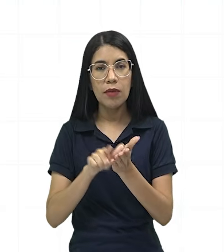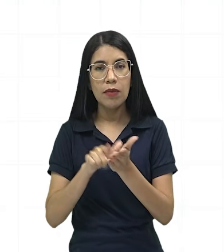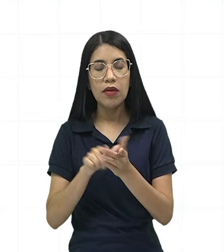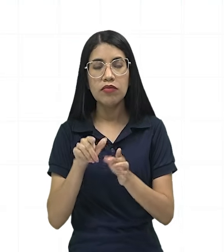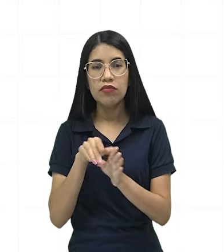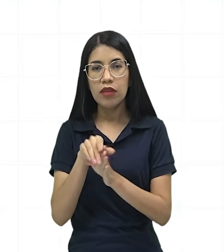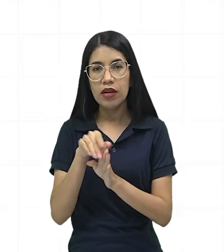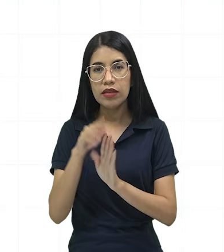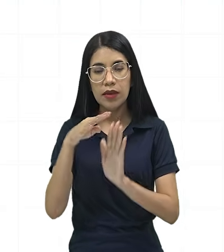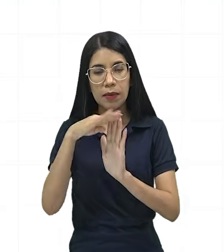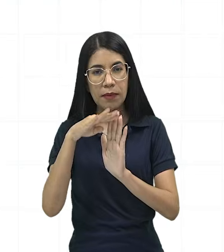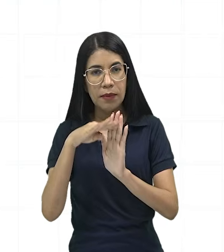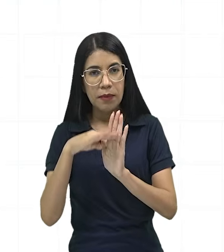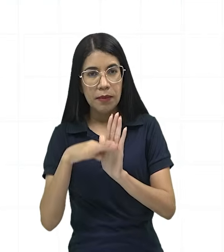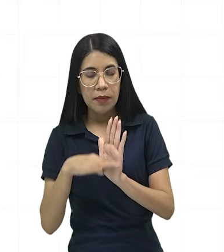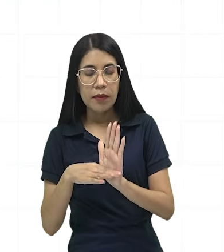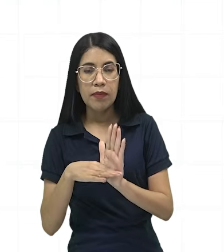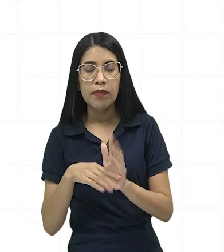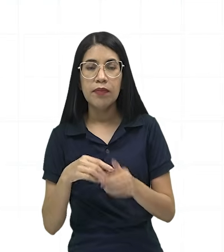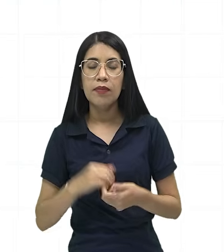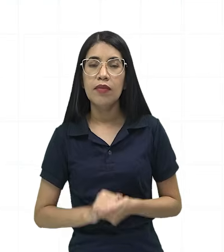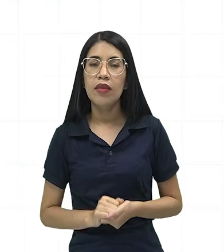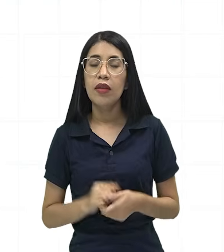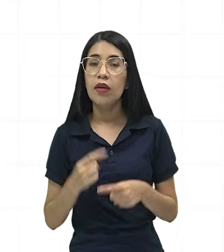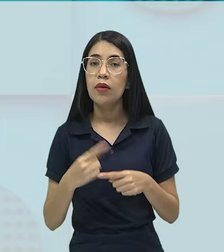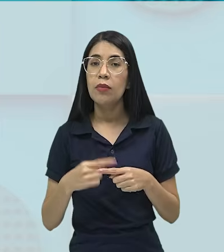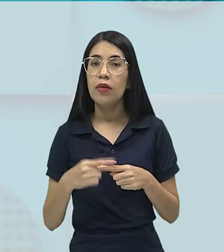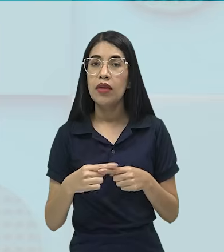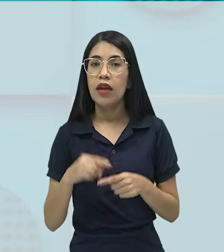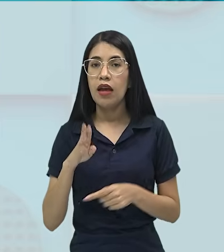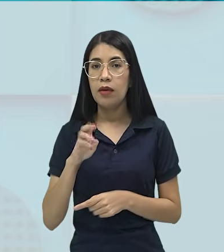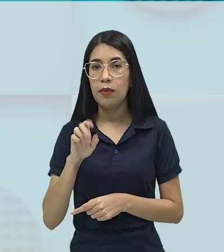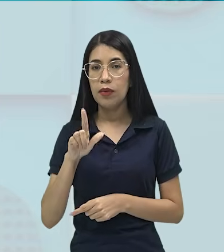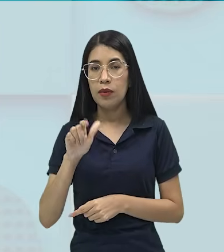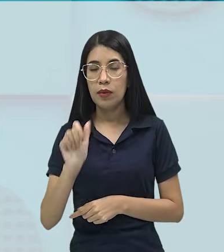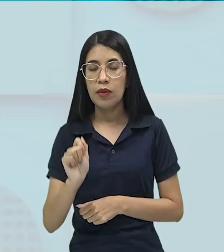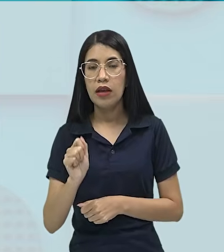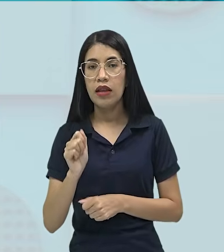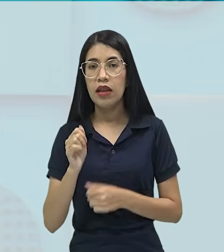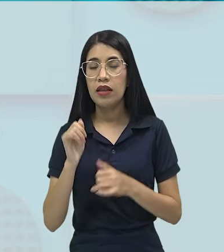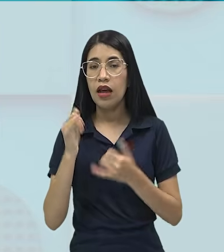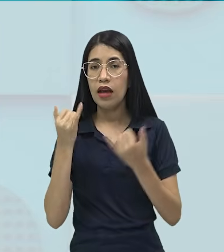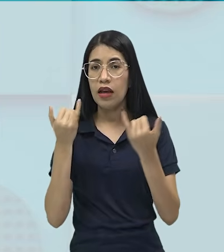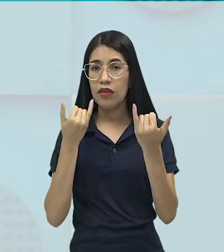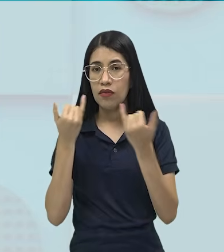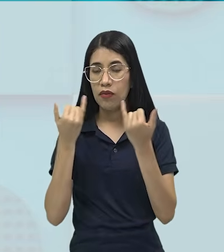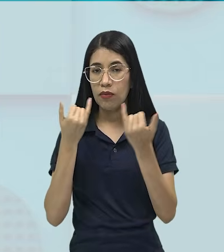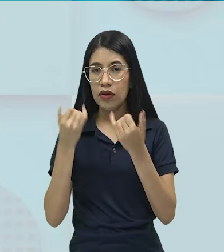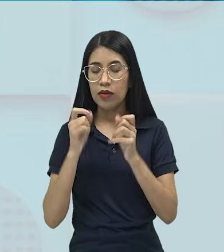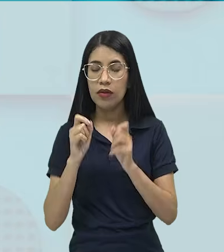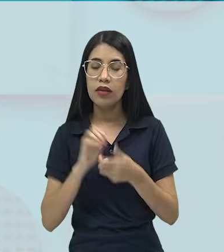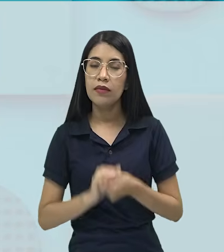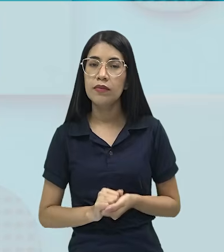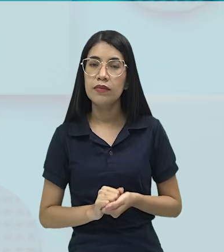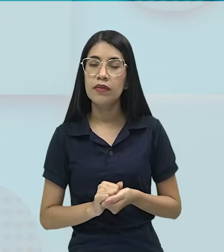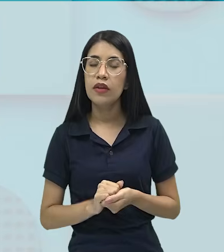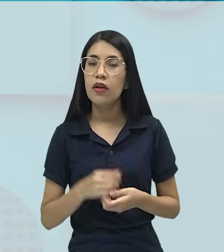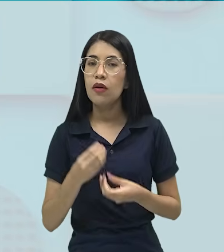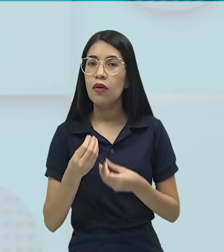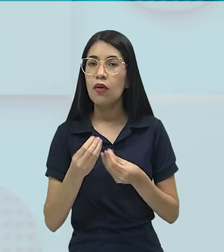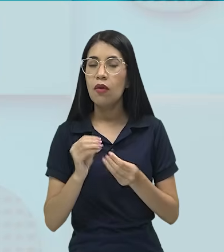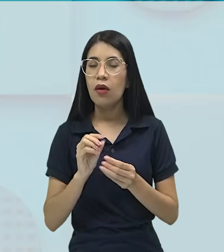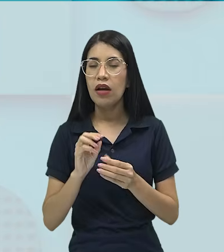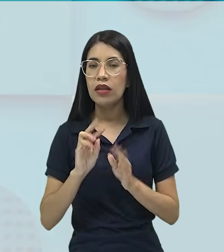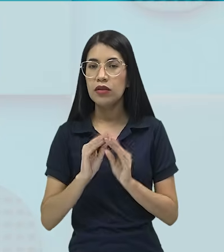Porque essa bula vai estar informando sobre a composição,